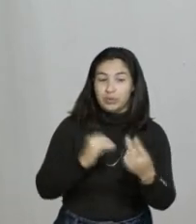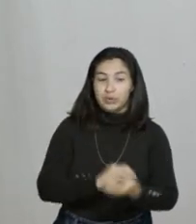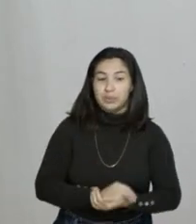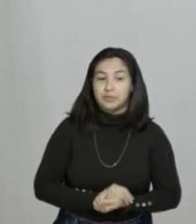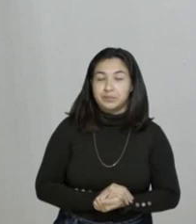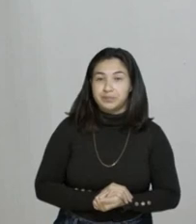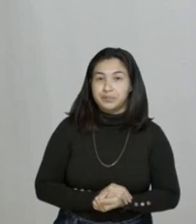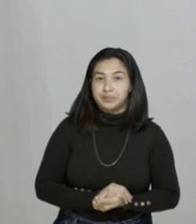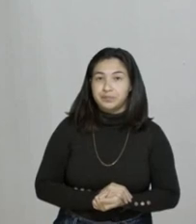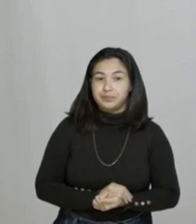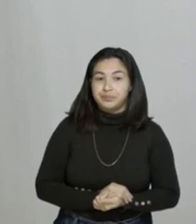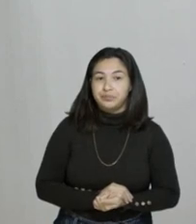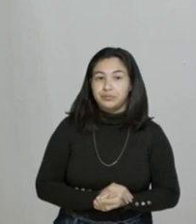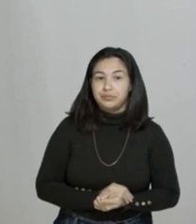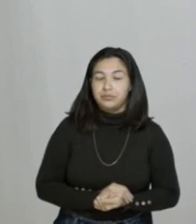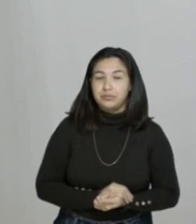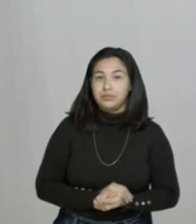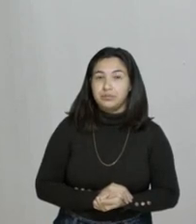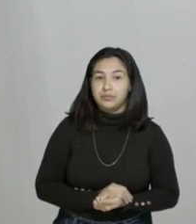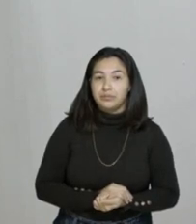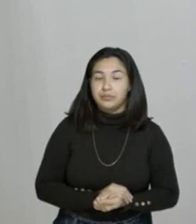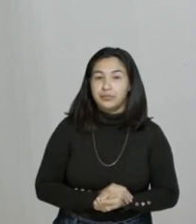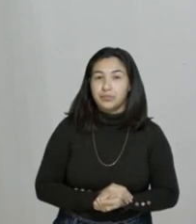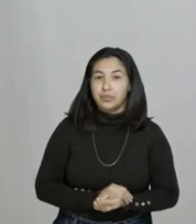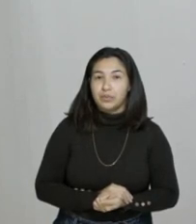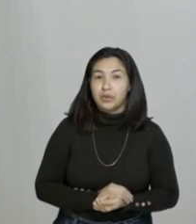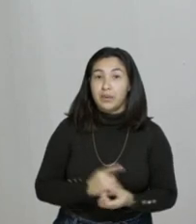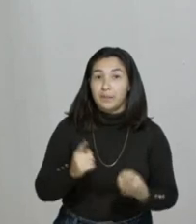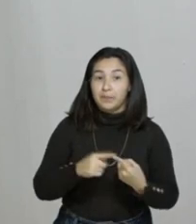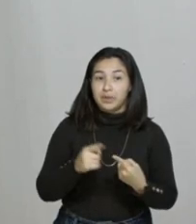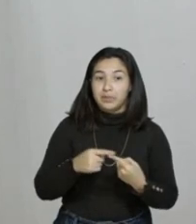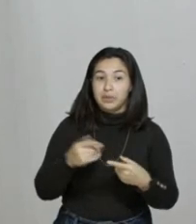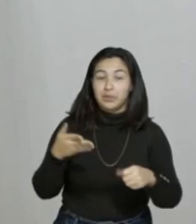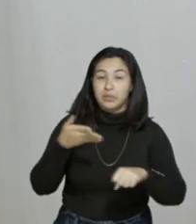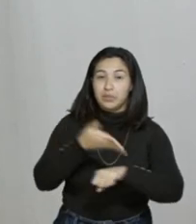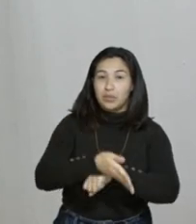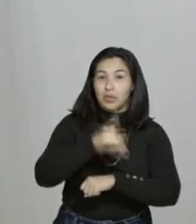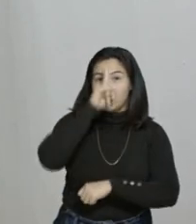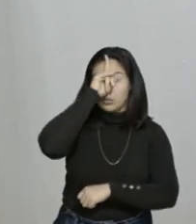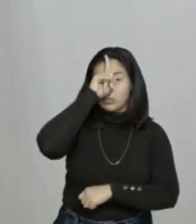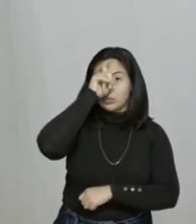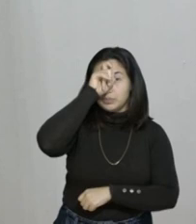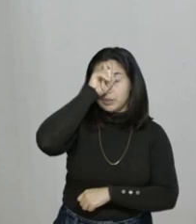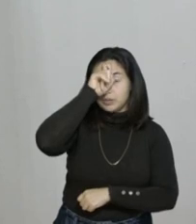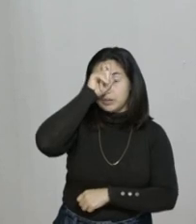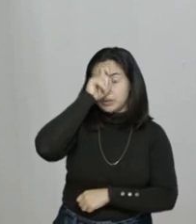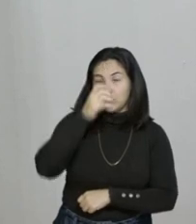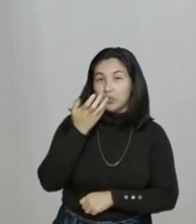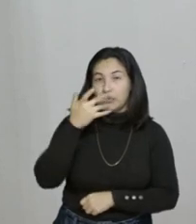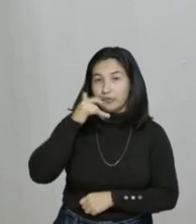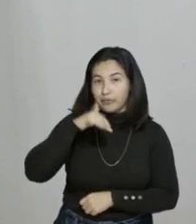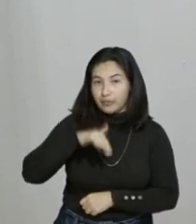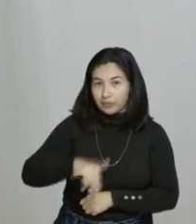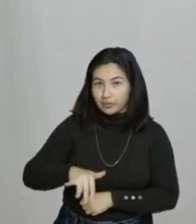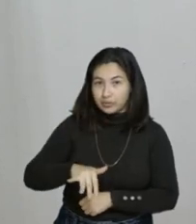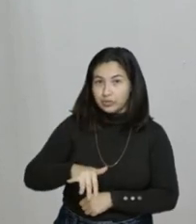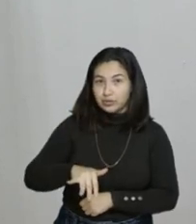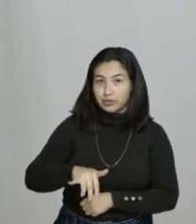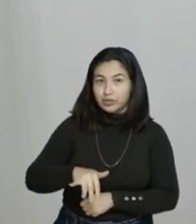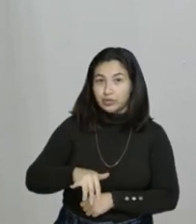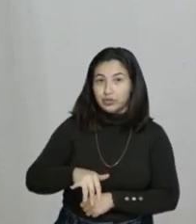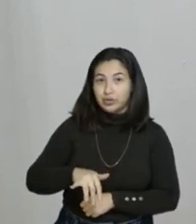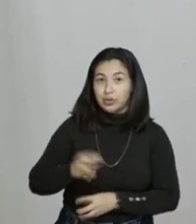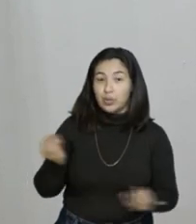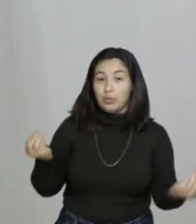um dos momentos no Hospital Infantil Pequeno Anjo aonde 10 leitos de UTI